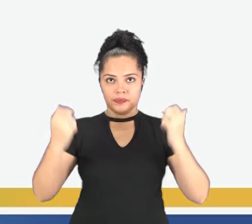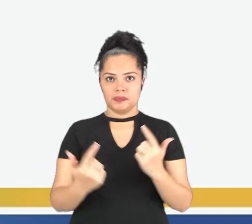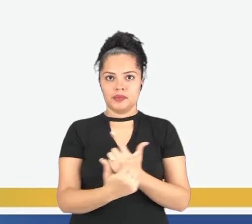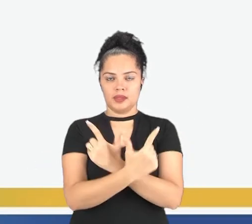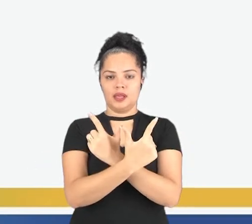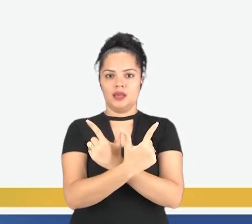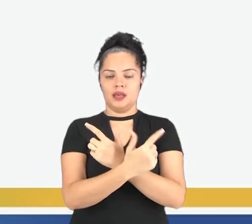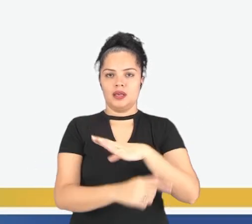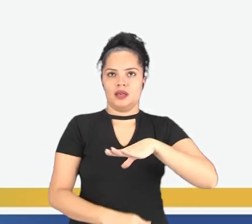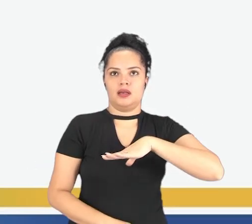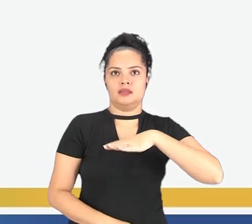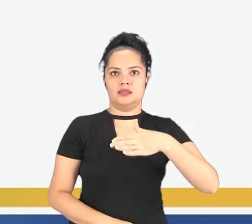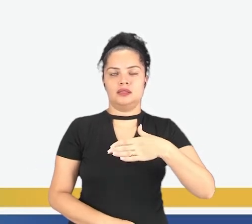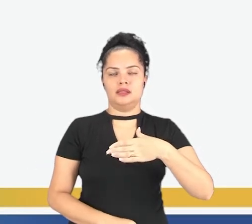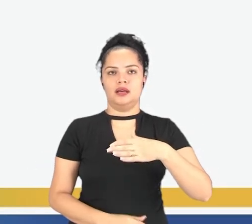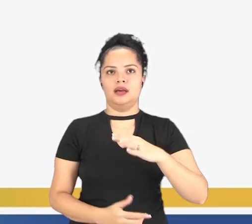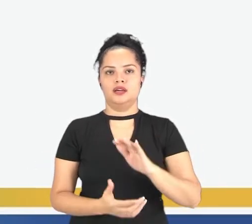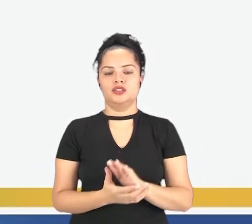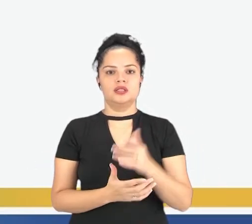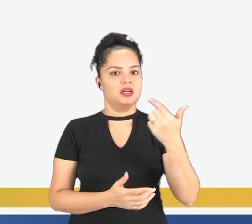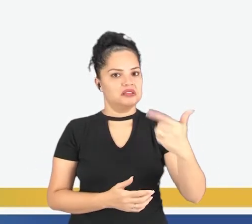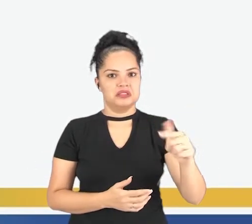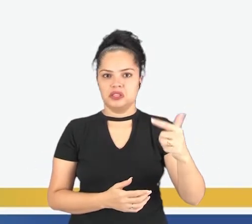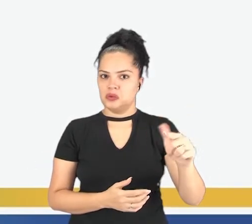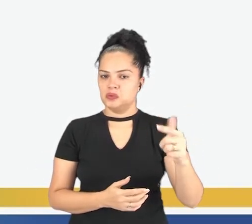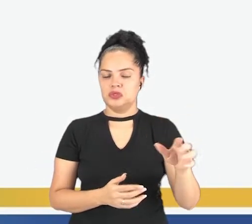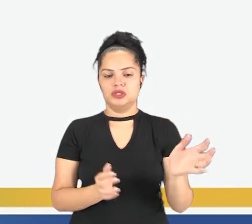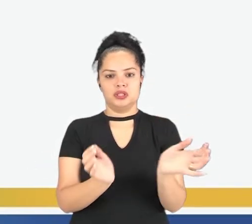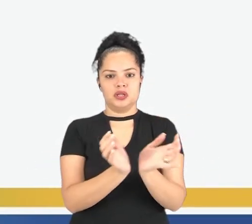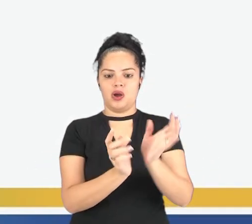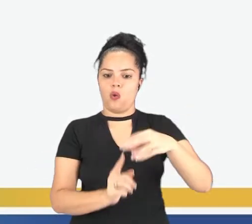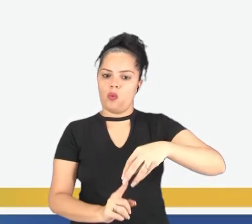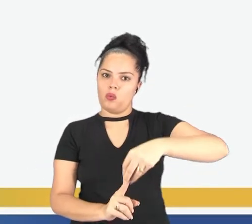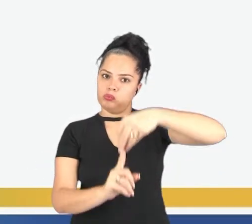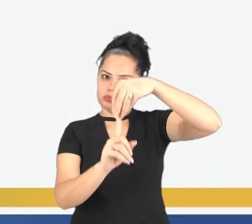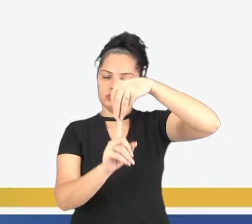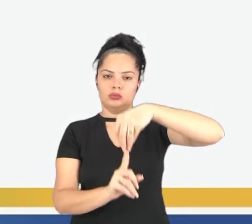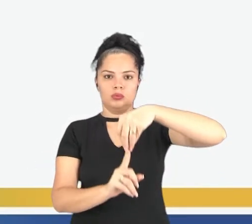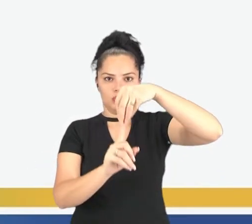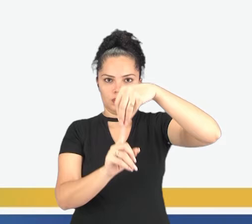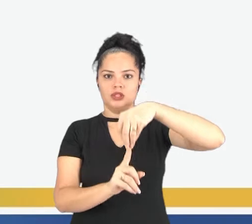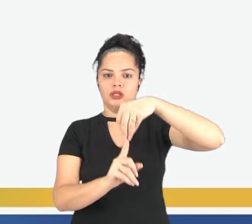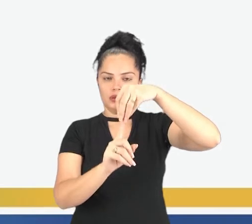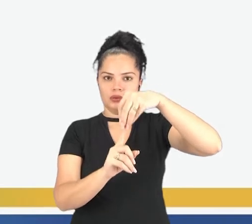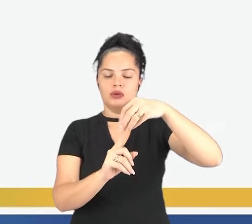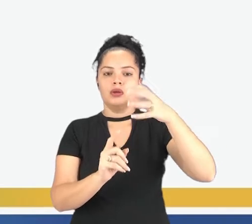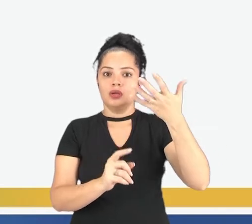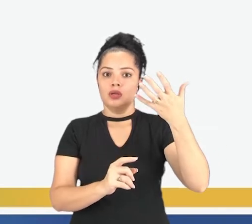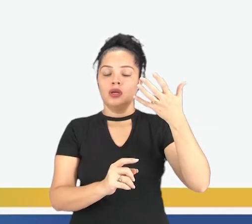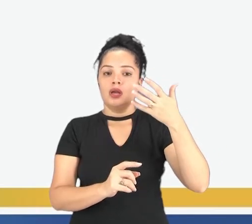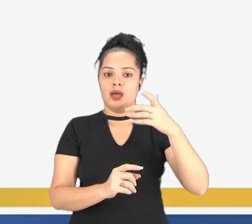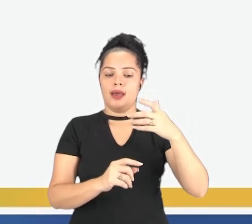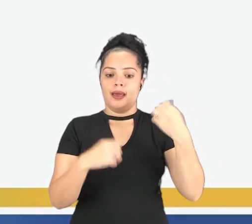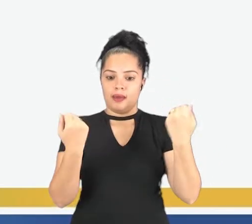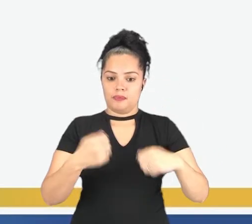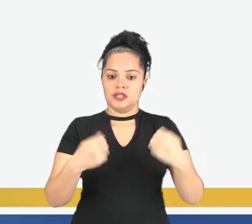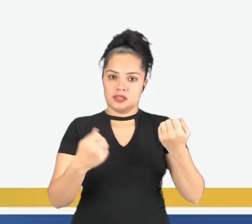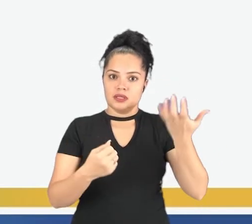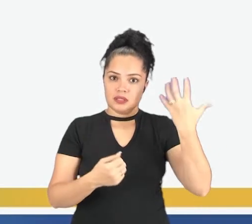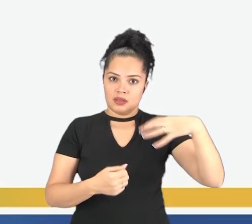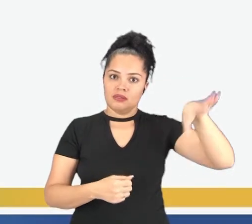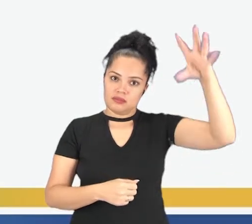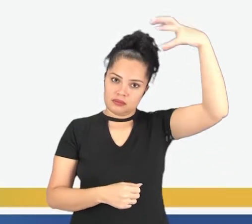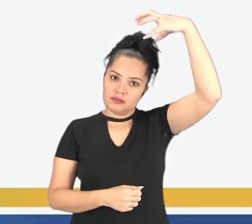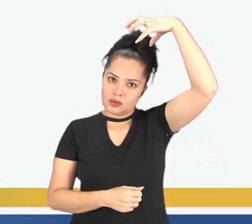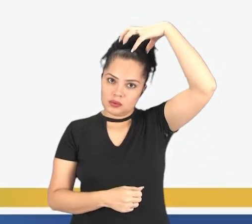Itzá. Tá? Os maias não possuíam um império centralizado, como já foi citado, né? Ou seja, com um rei ou governante que controlasse todo o